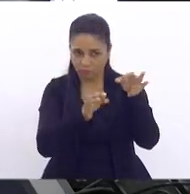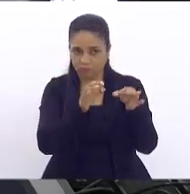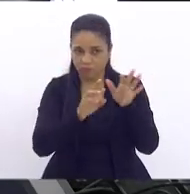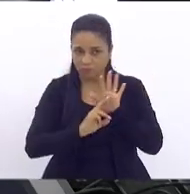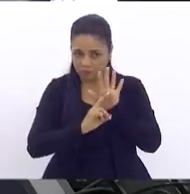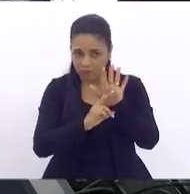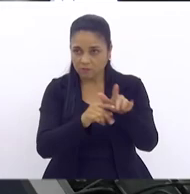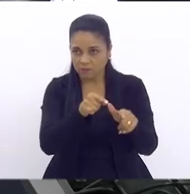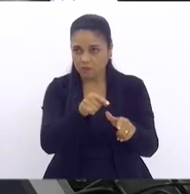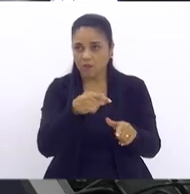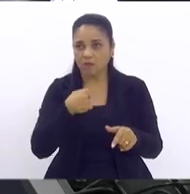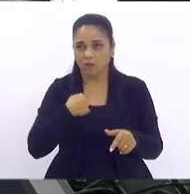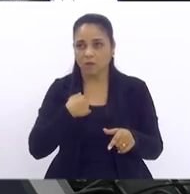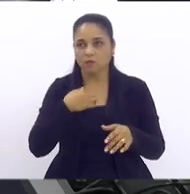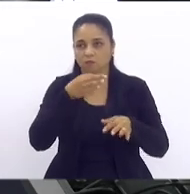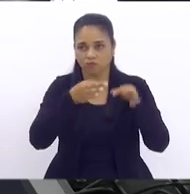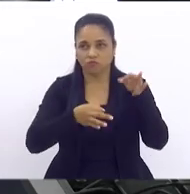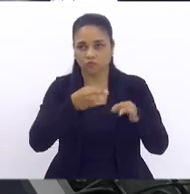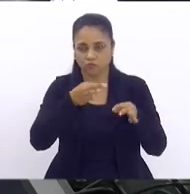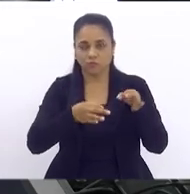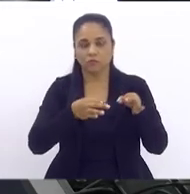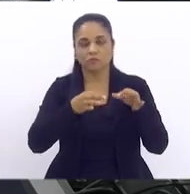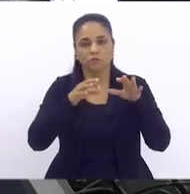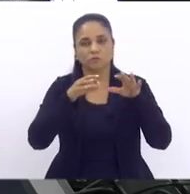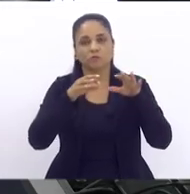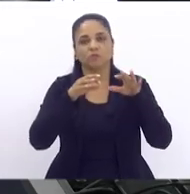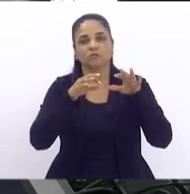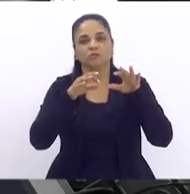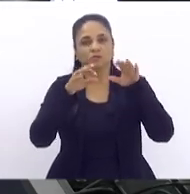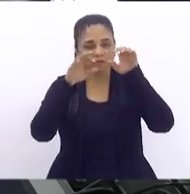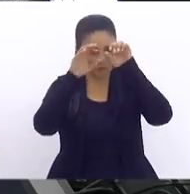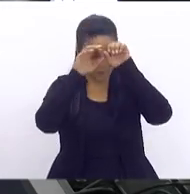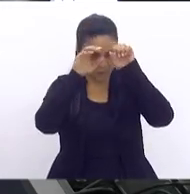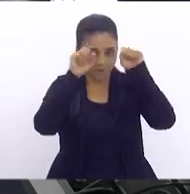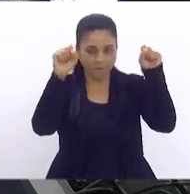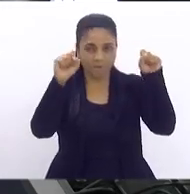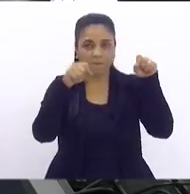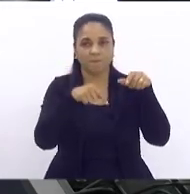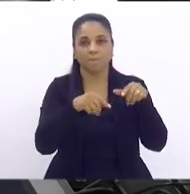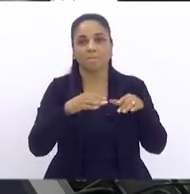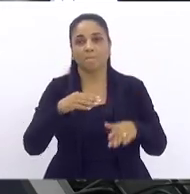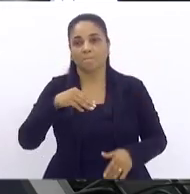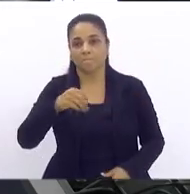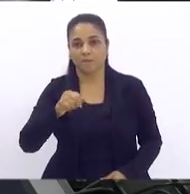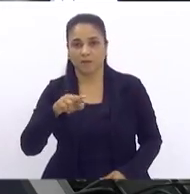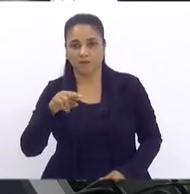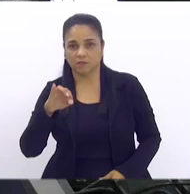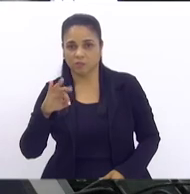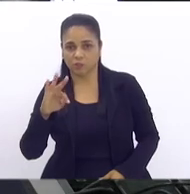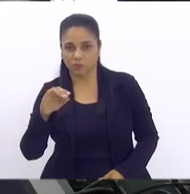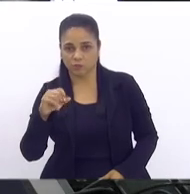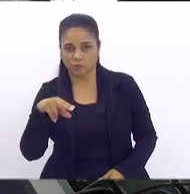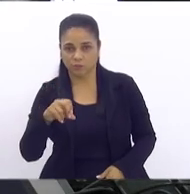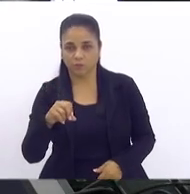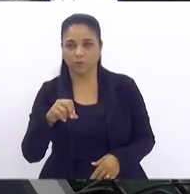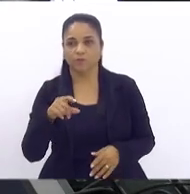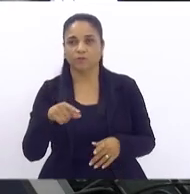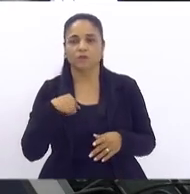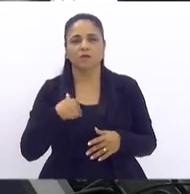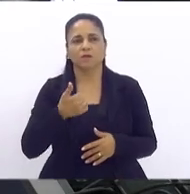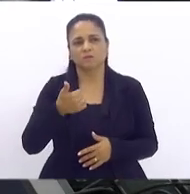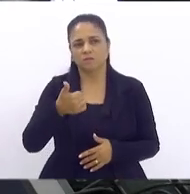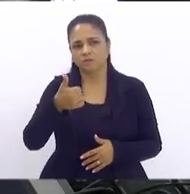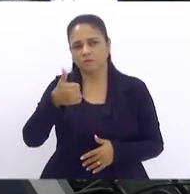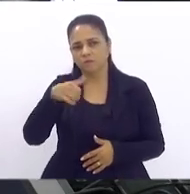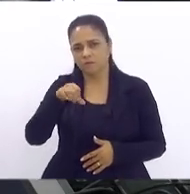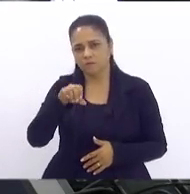senhora, o juiz-presidente do Tribunal Marítimo. Bom, eu peguei a legislação aqui pertinente. Sim, senhora. Que é de 5,54,